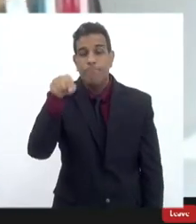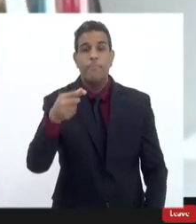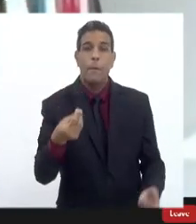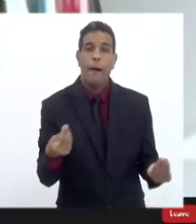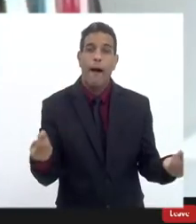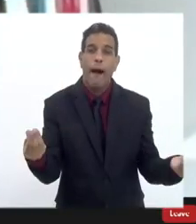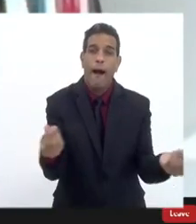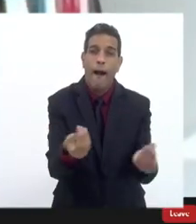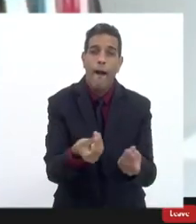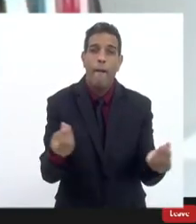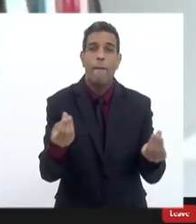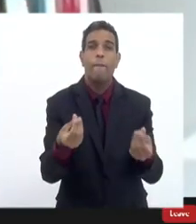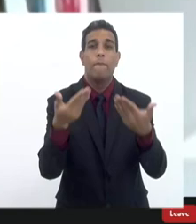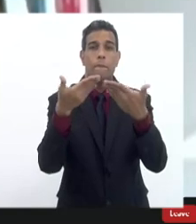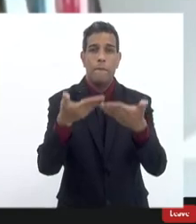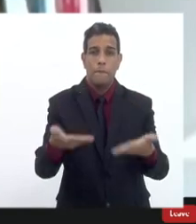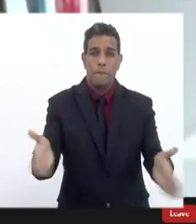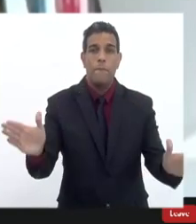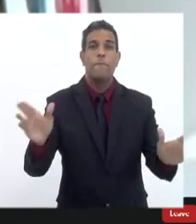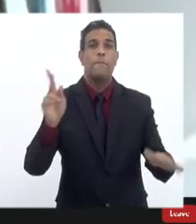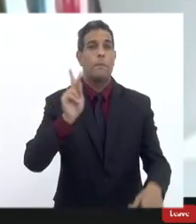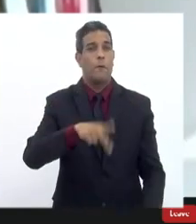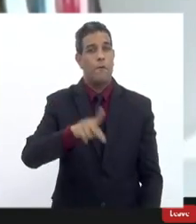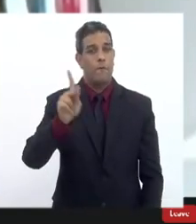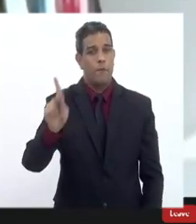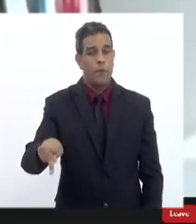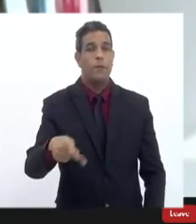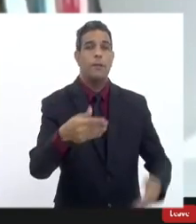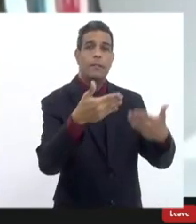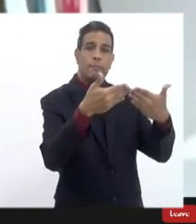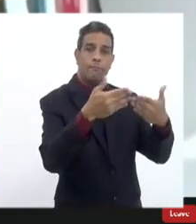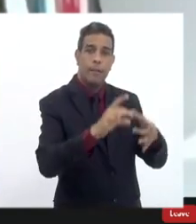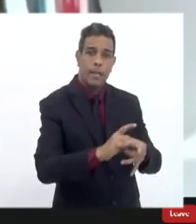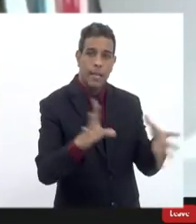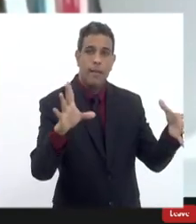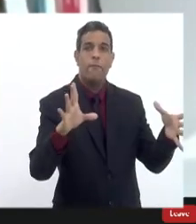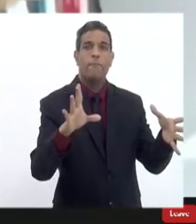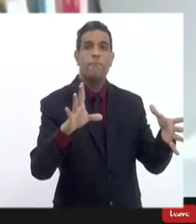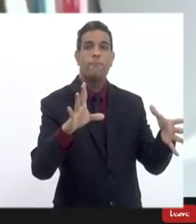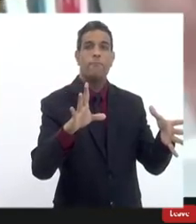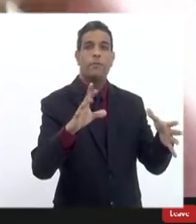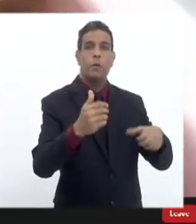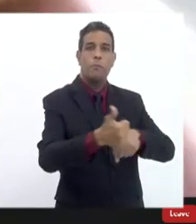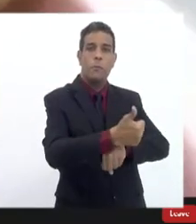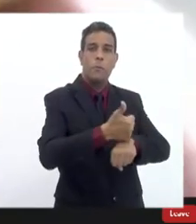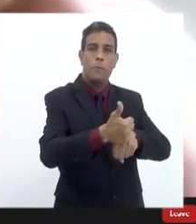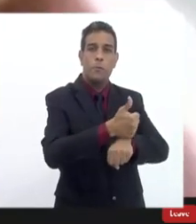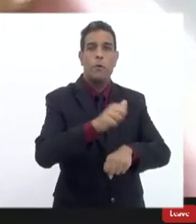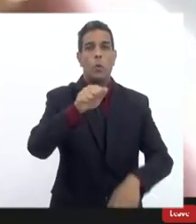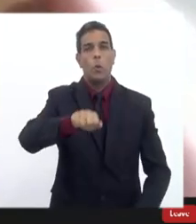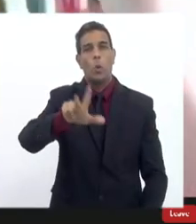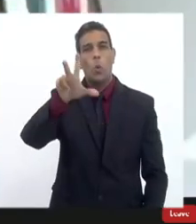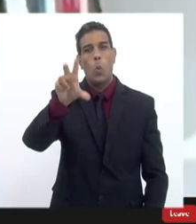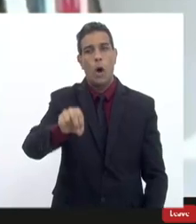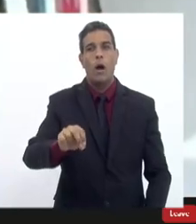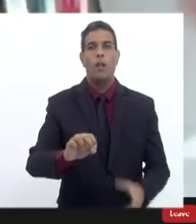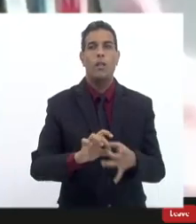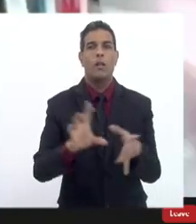de liberar os professores, os profissionais inscritos e os estudantes